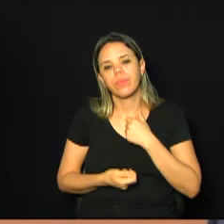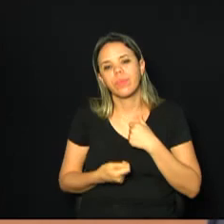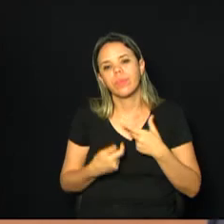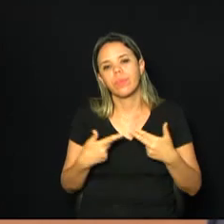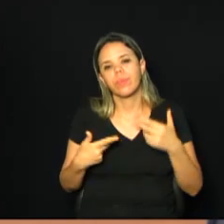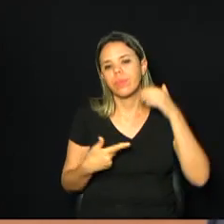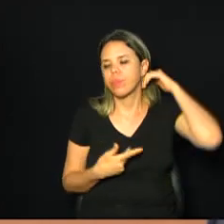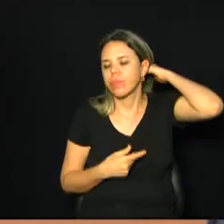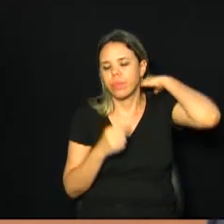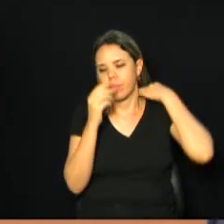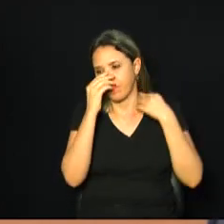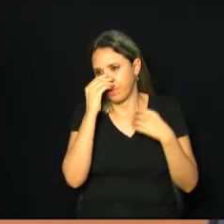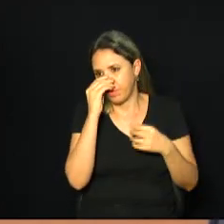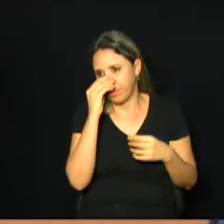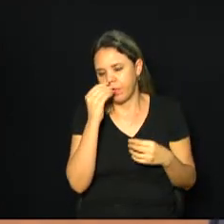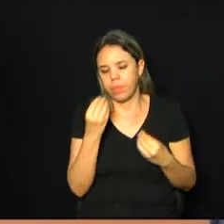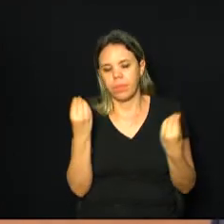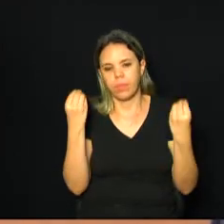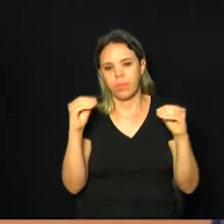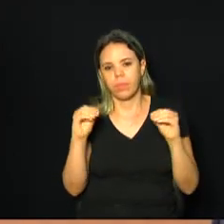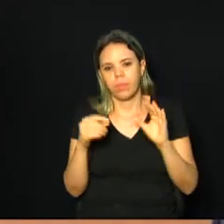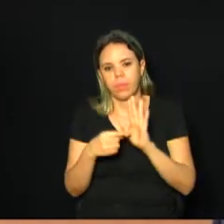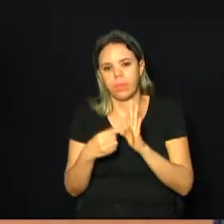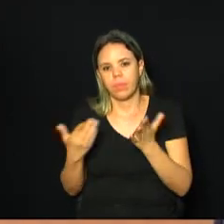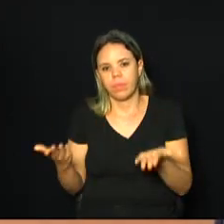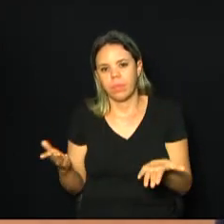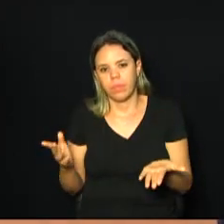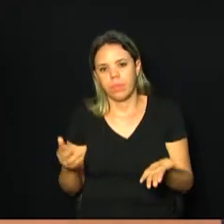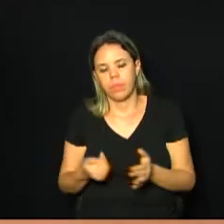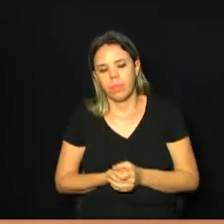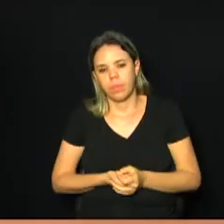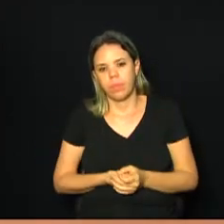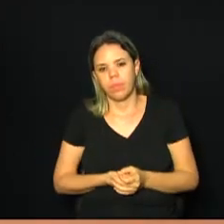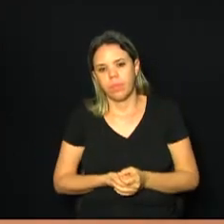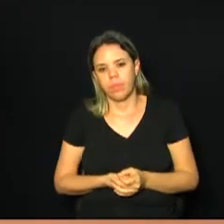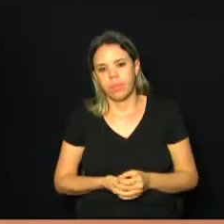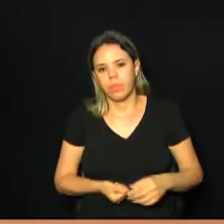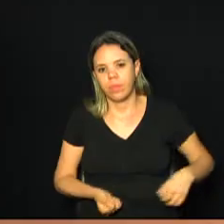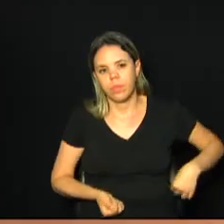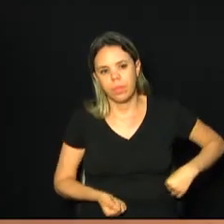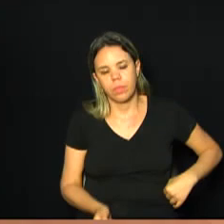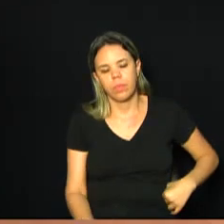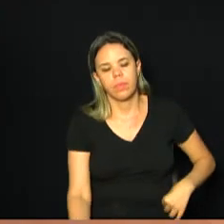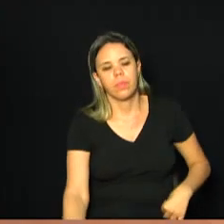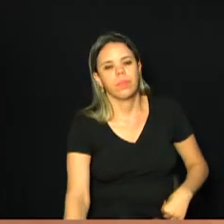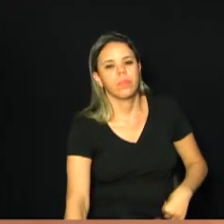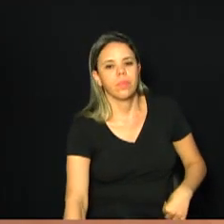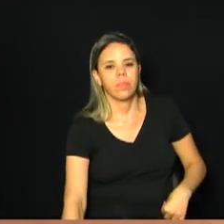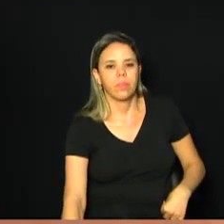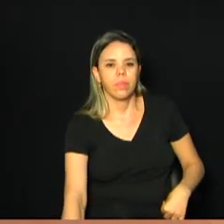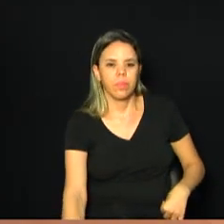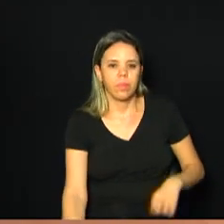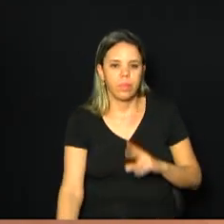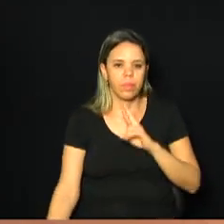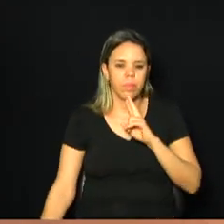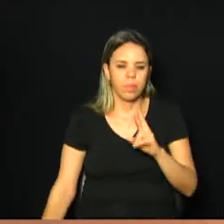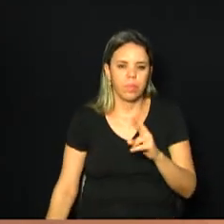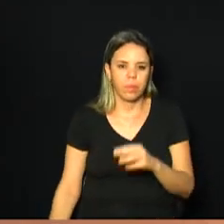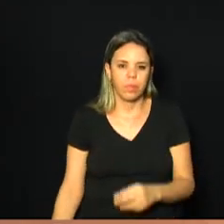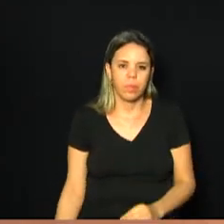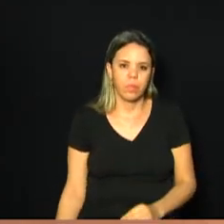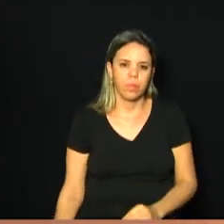que estão sendo colocadas aqui. É isso, vereador. Doutor, você responde, a doutora